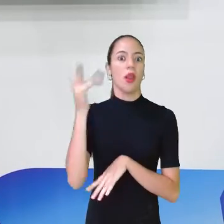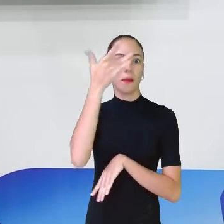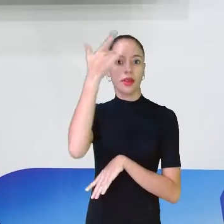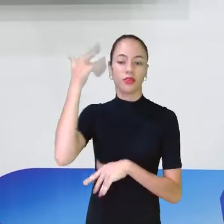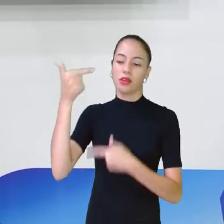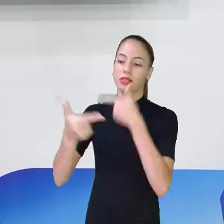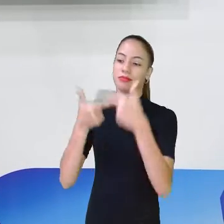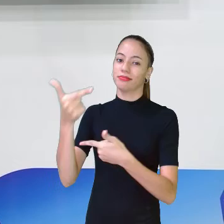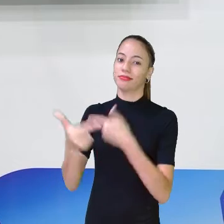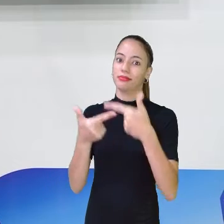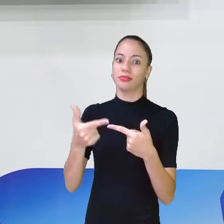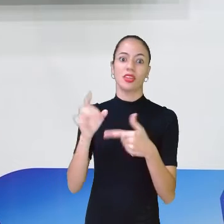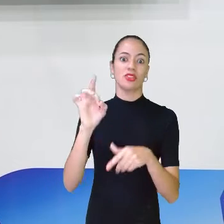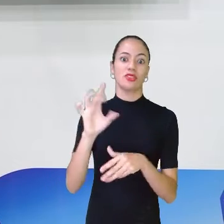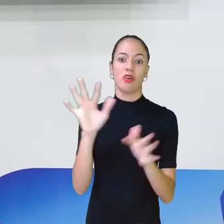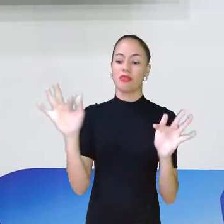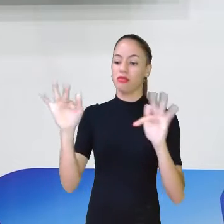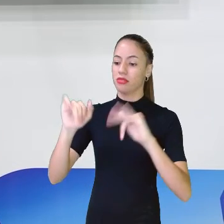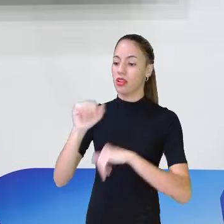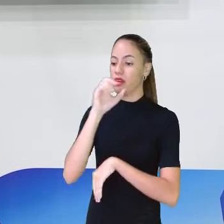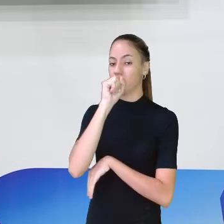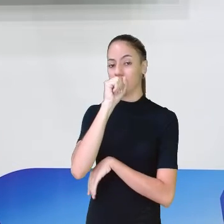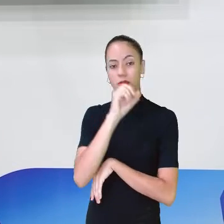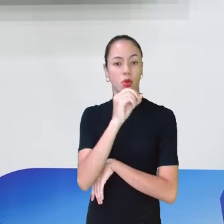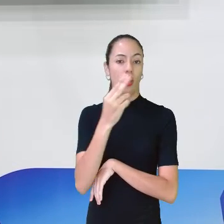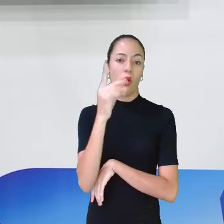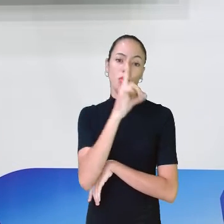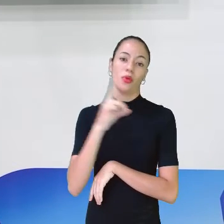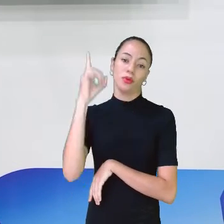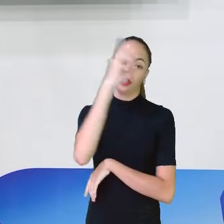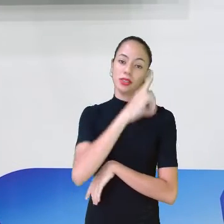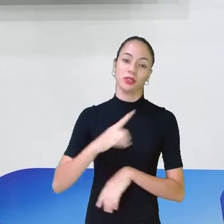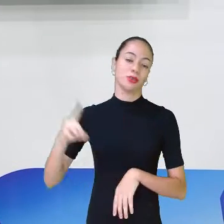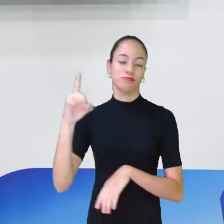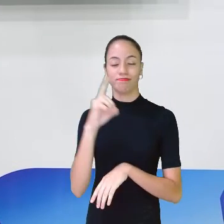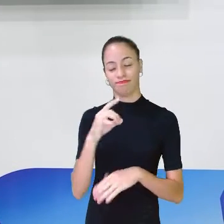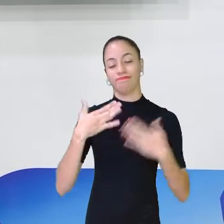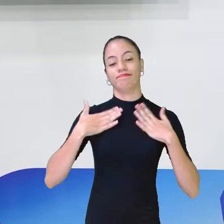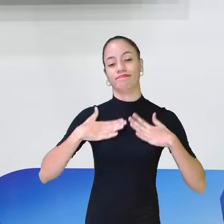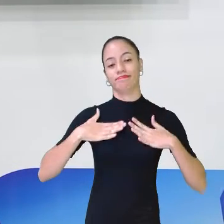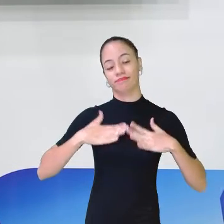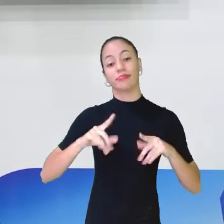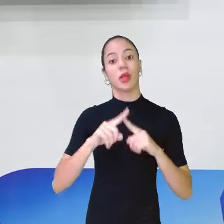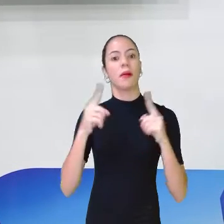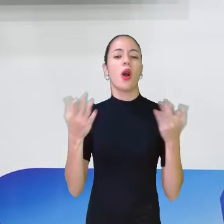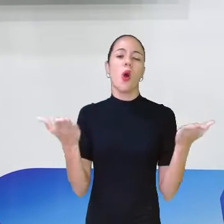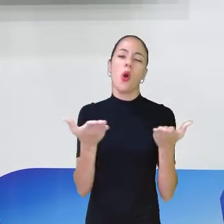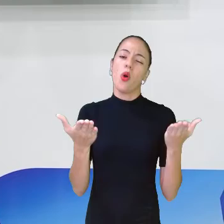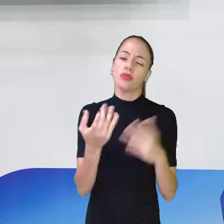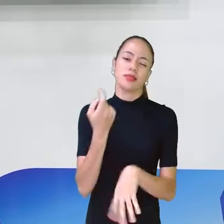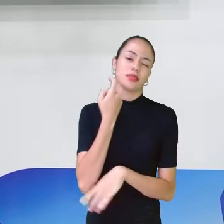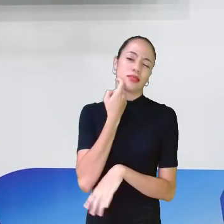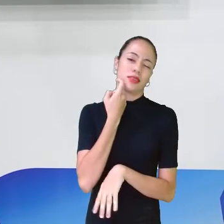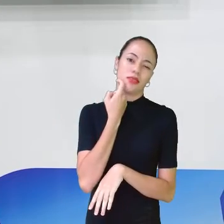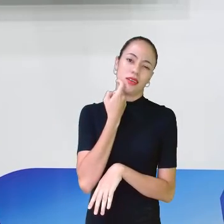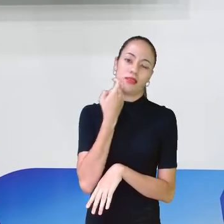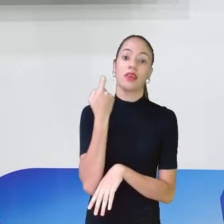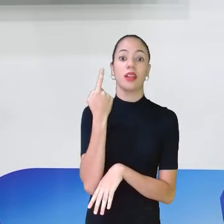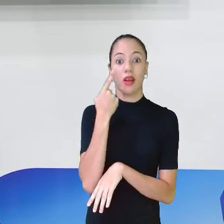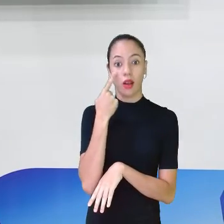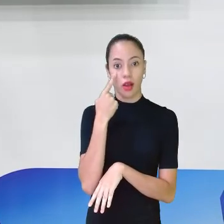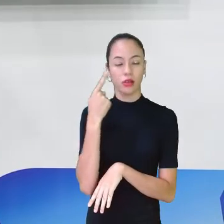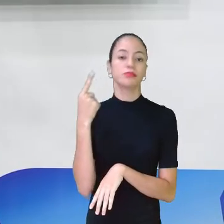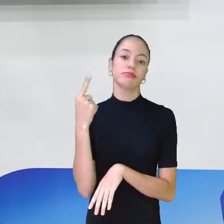Só tem o finalzinho do sábado e o domingo para descansar, né? Mas hoje ainda é sexta-feira à noite. E aqui,